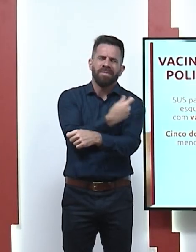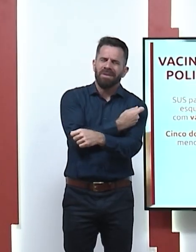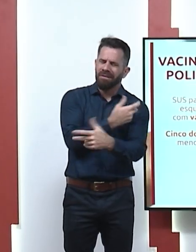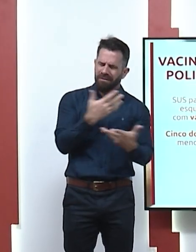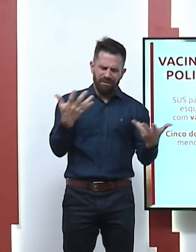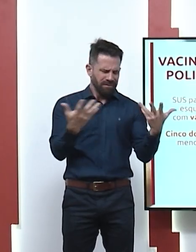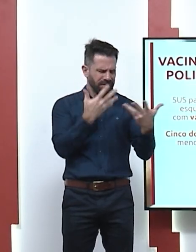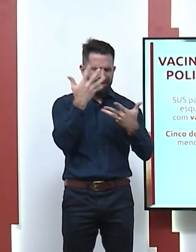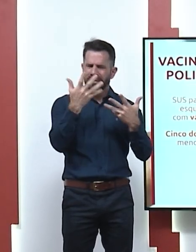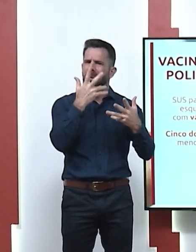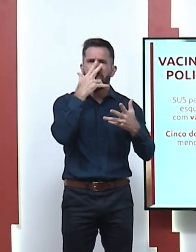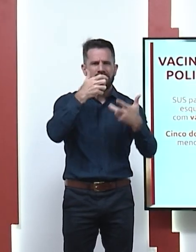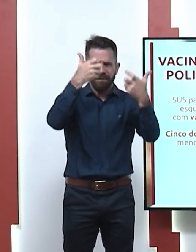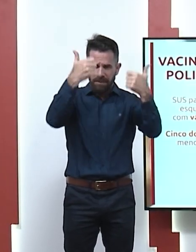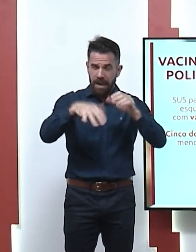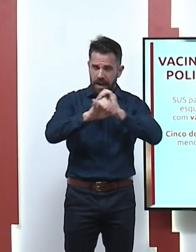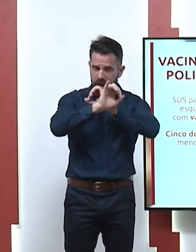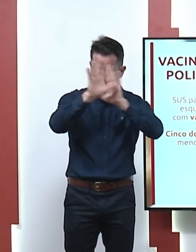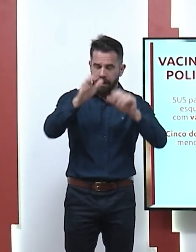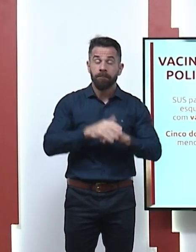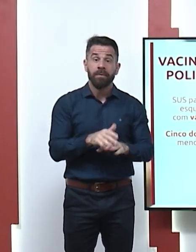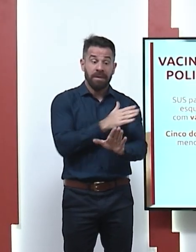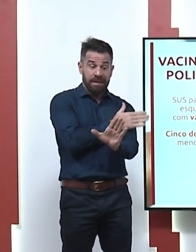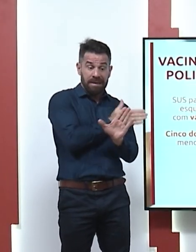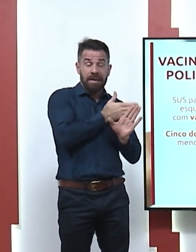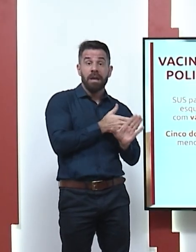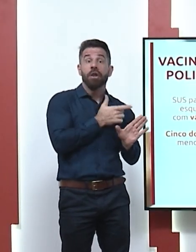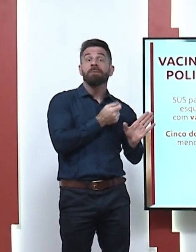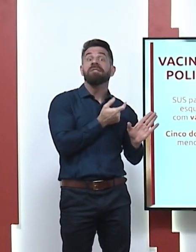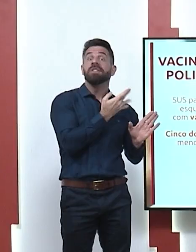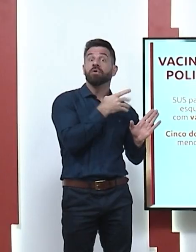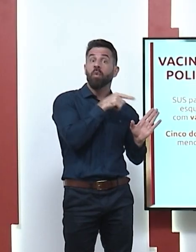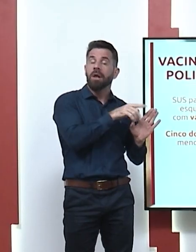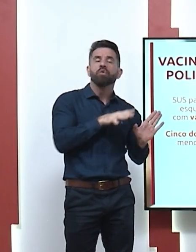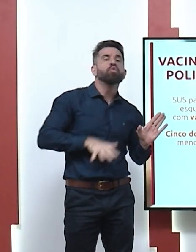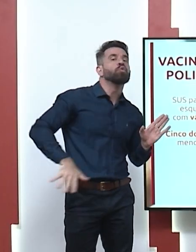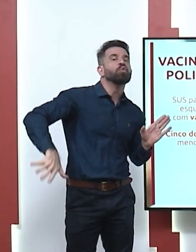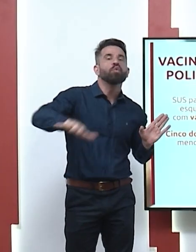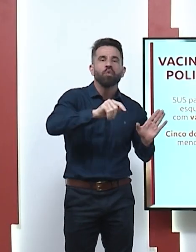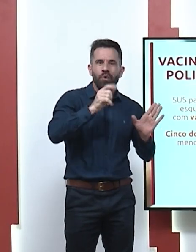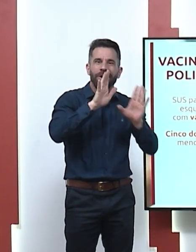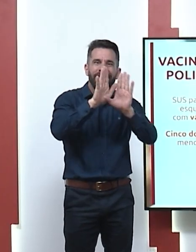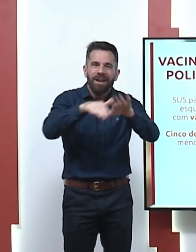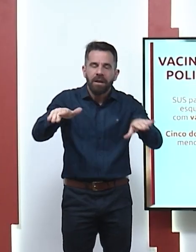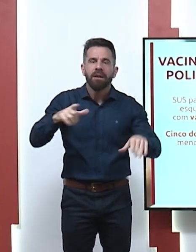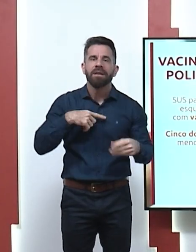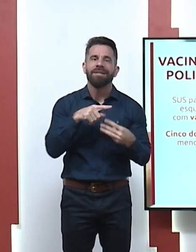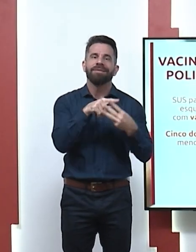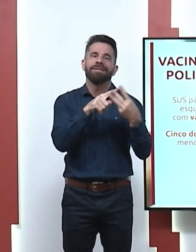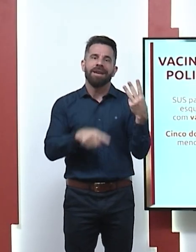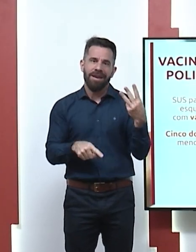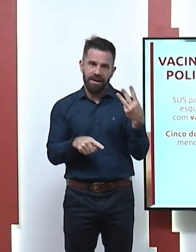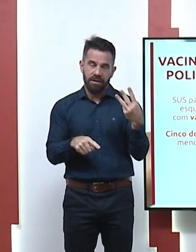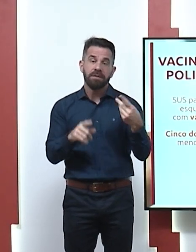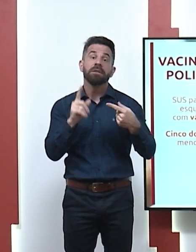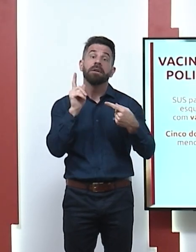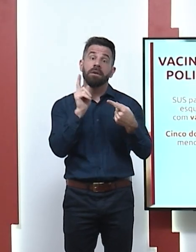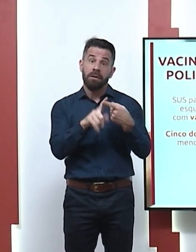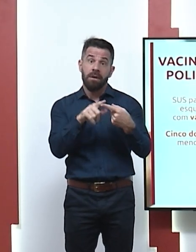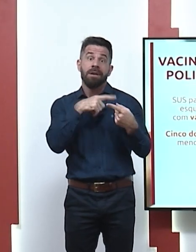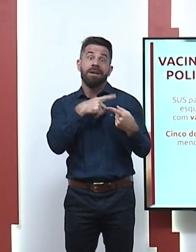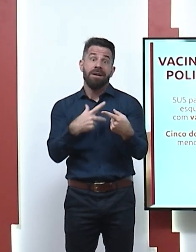isso aconteceu. Até 2024, todas as crianças recebiam 3 doses da vacina